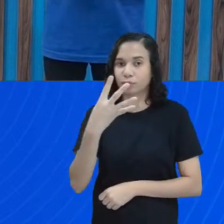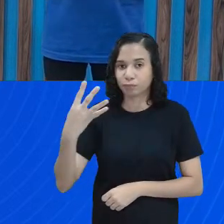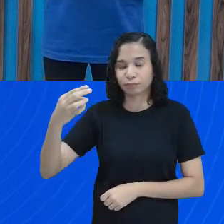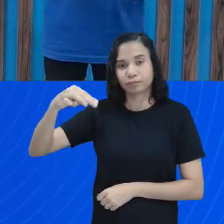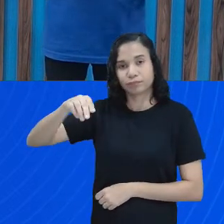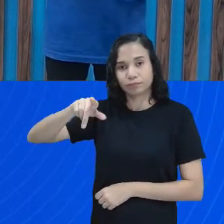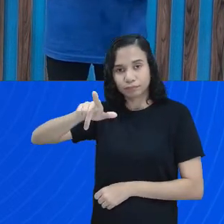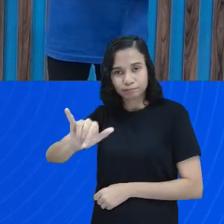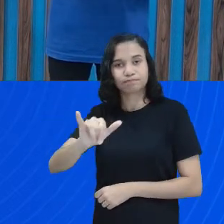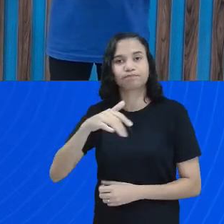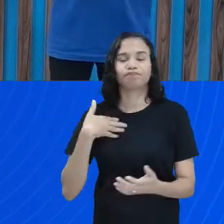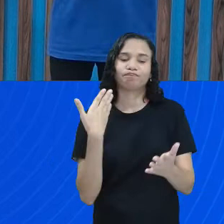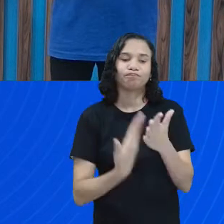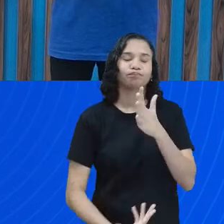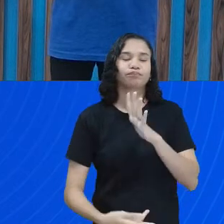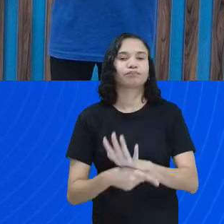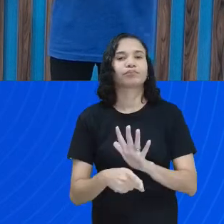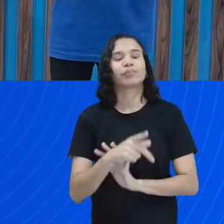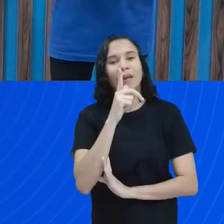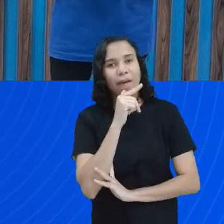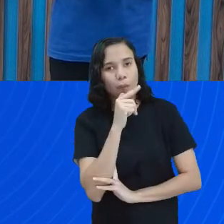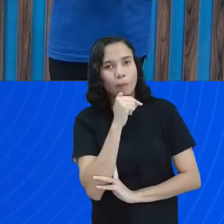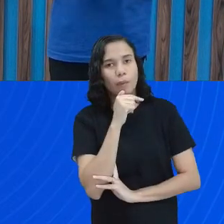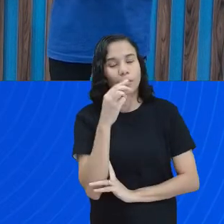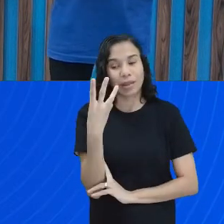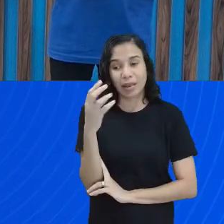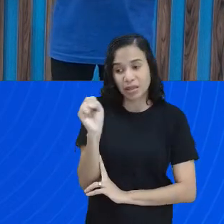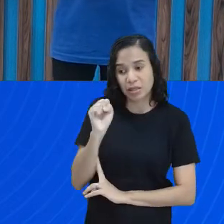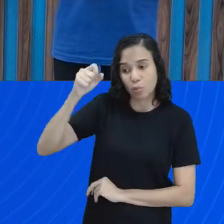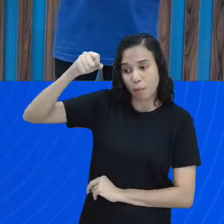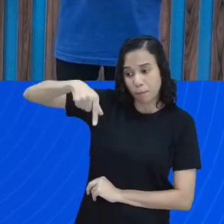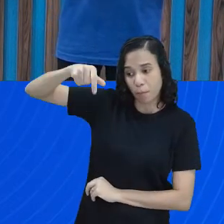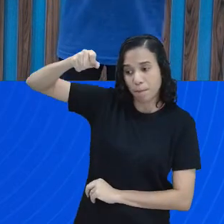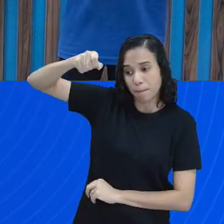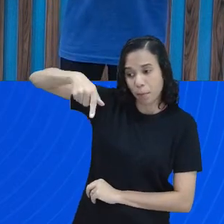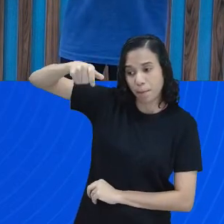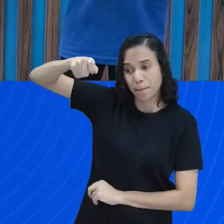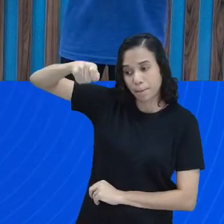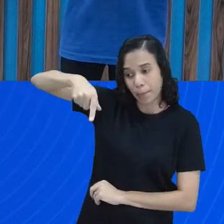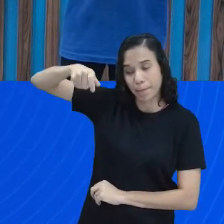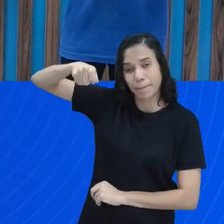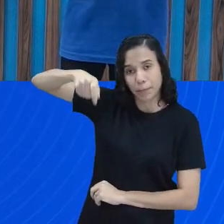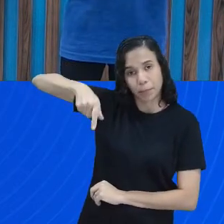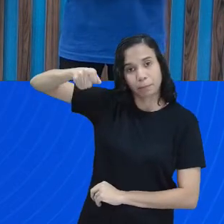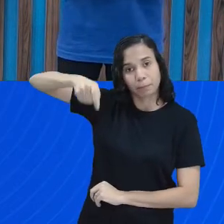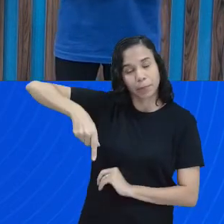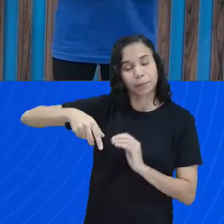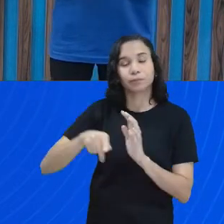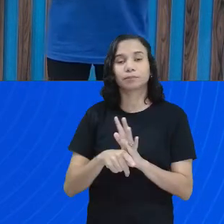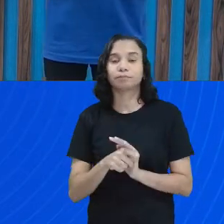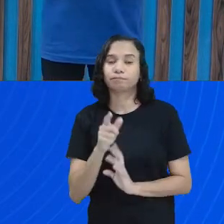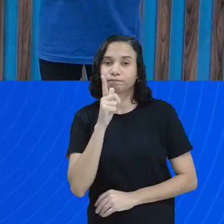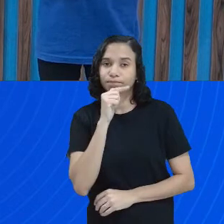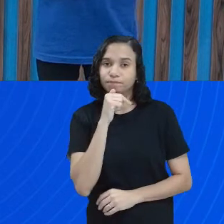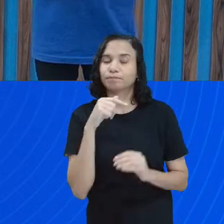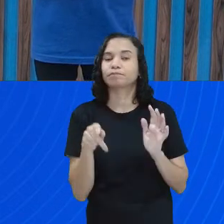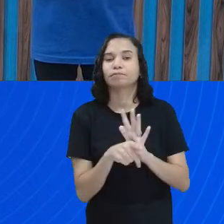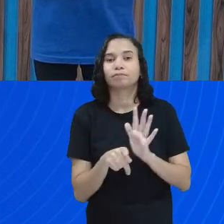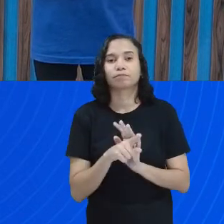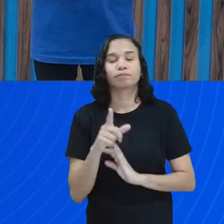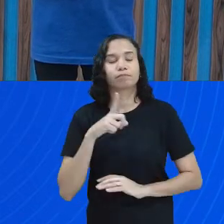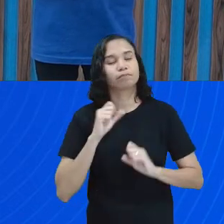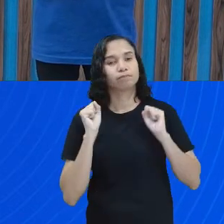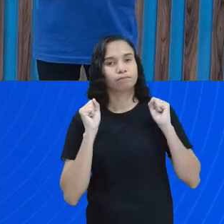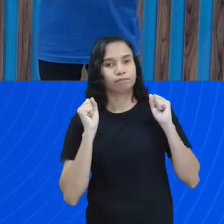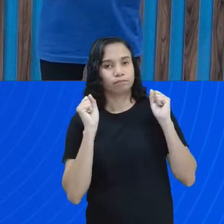44 desperdício de água, porque a cada 3 segundos estava gotejando aí, estava lá uma gota d'água de 0,2